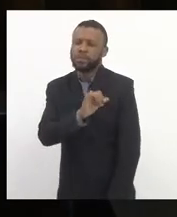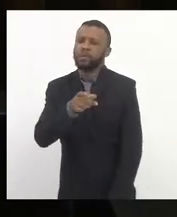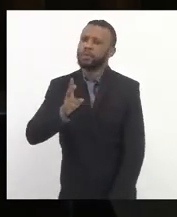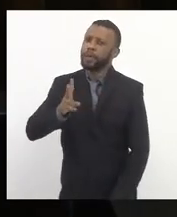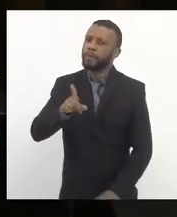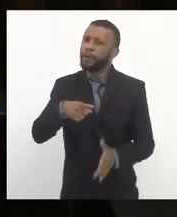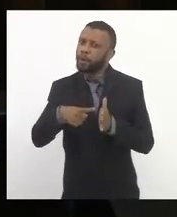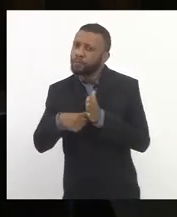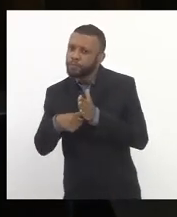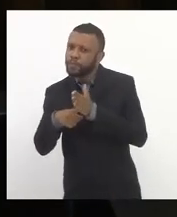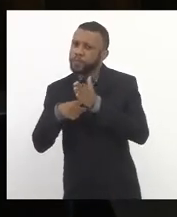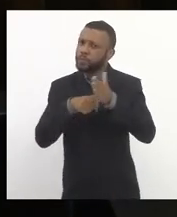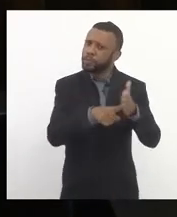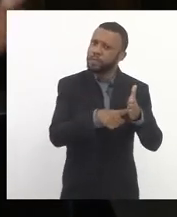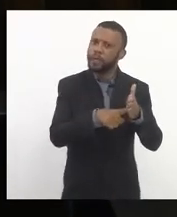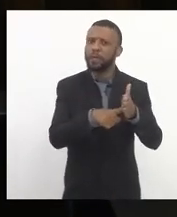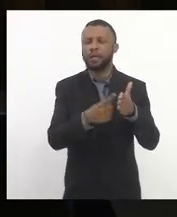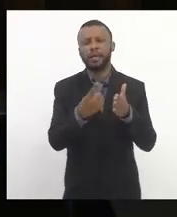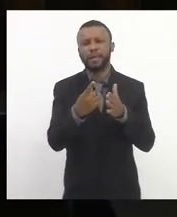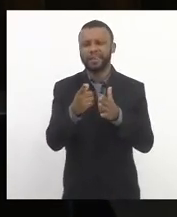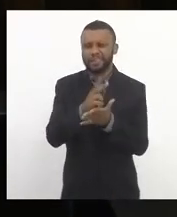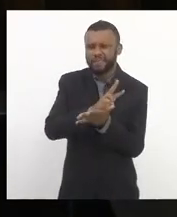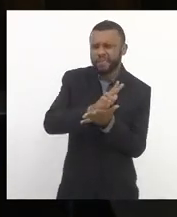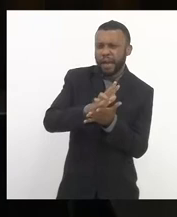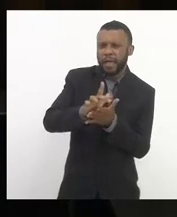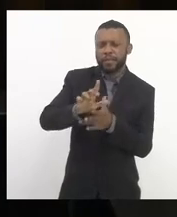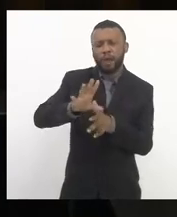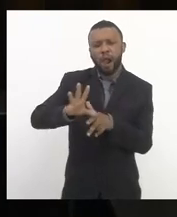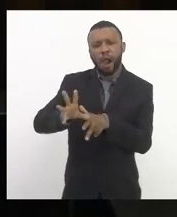denunciando esse mar de corrupção